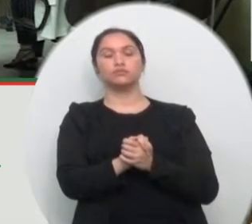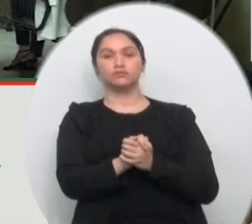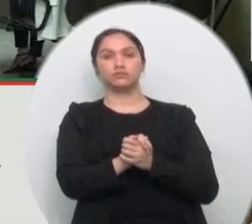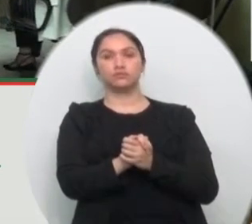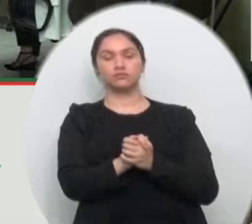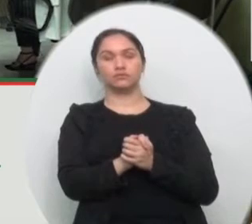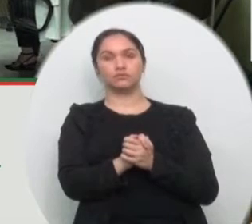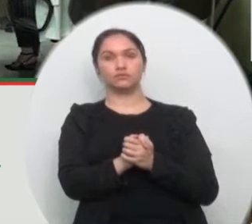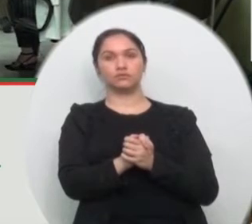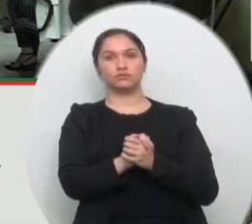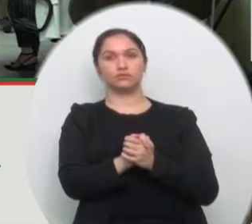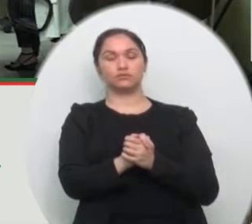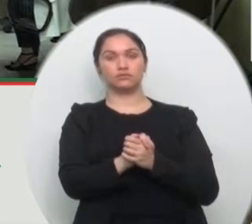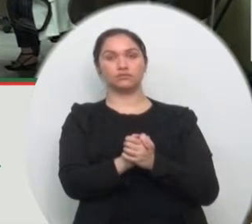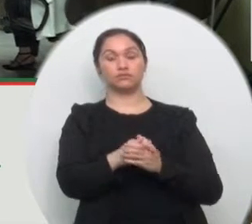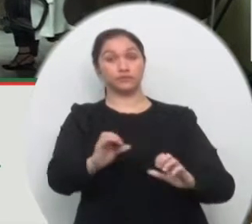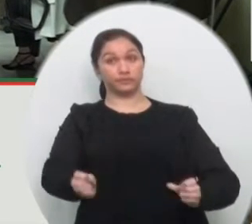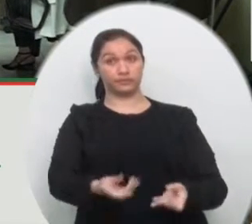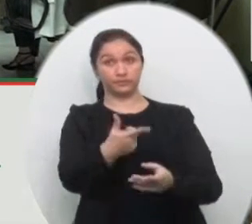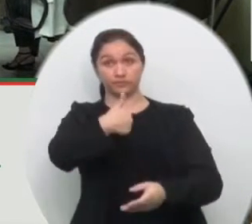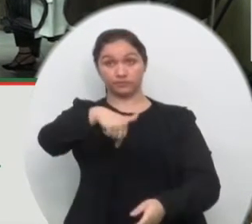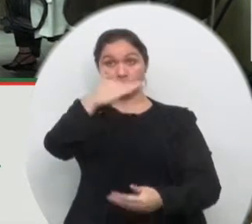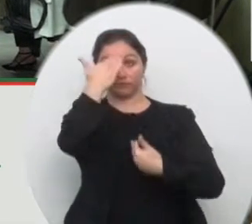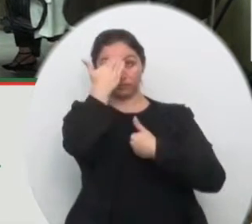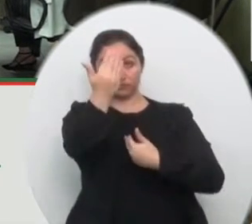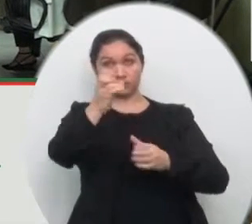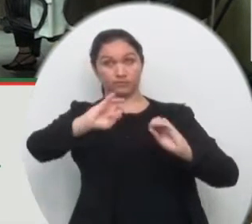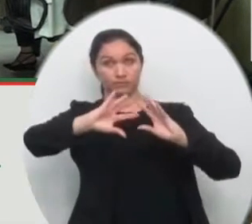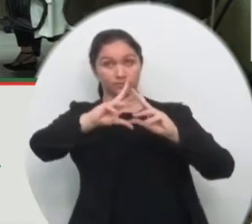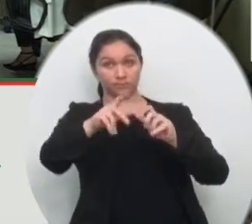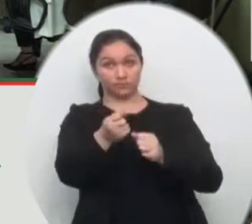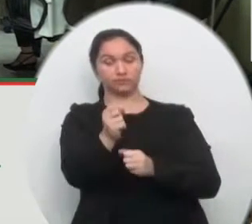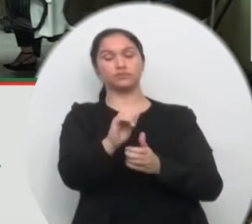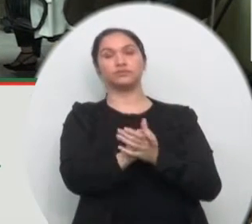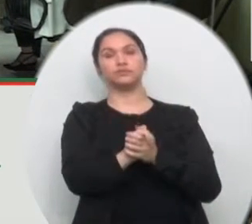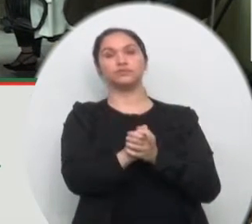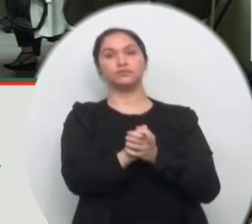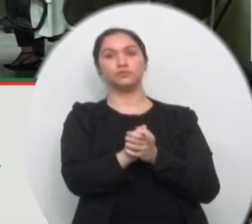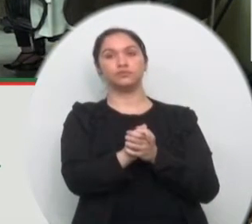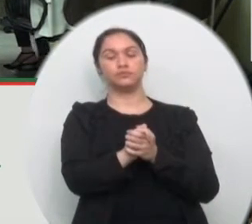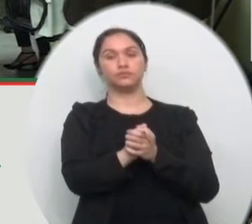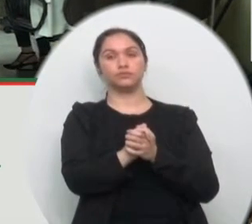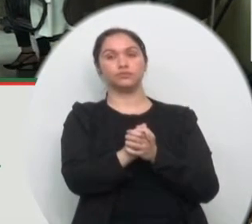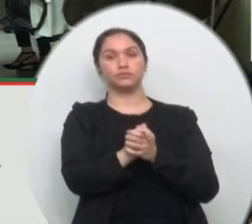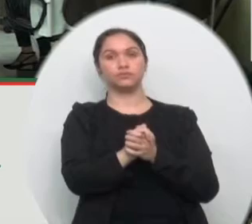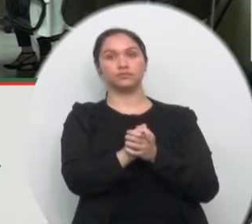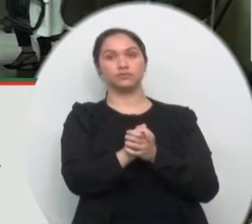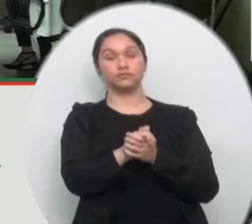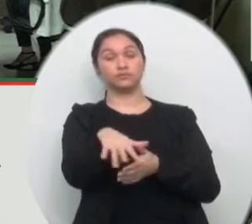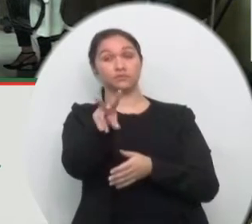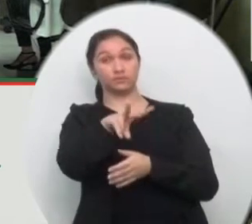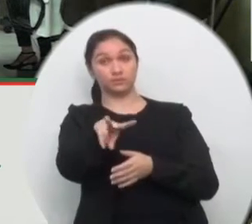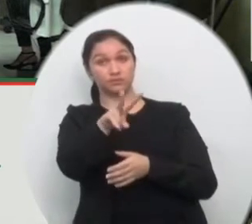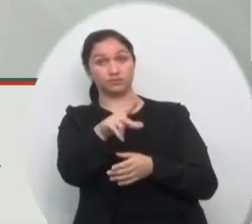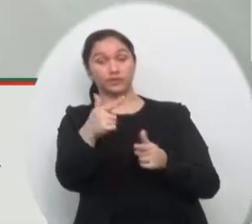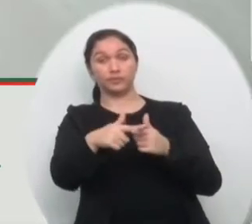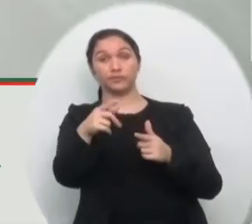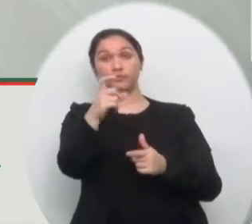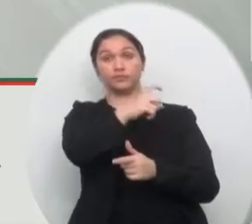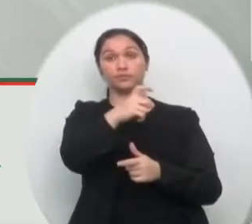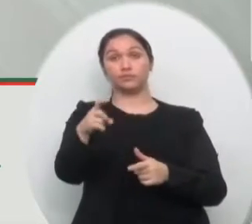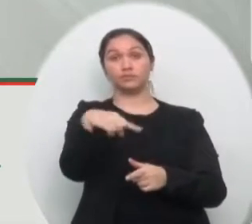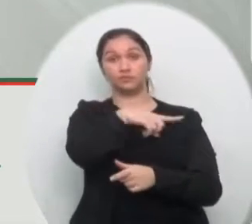Fala, então, a gente agradece a todos, tá? E a palavra de vocês foi muito